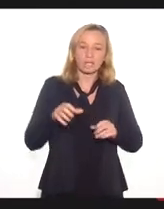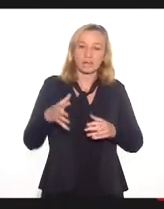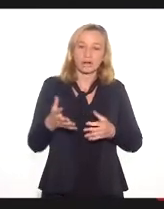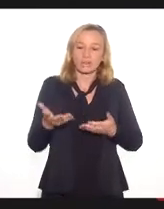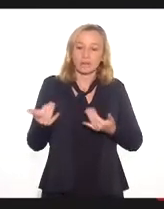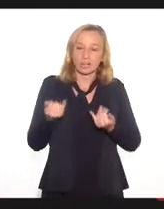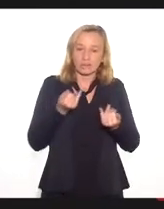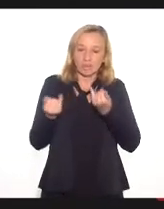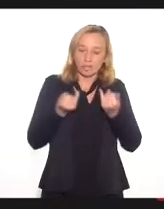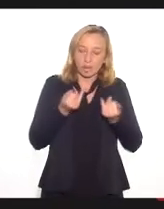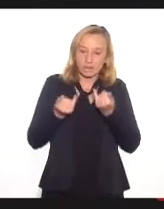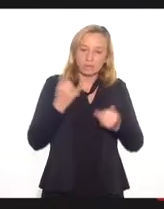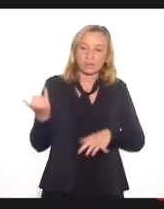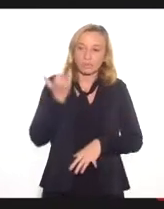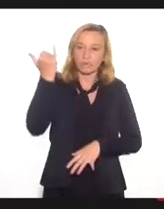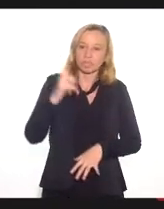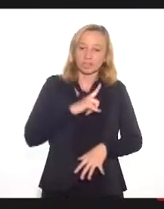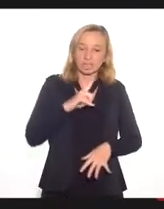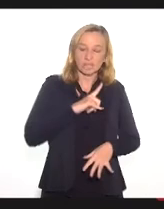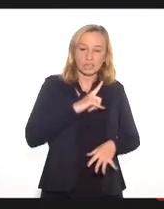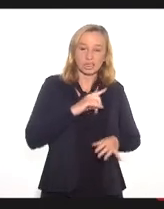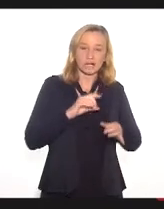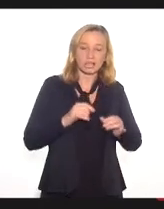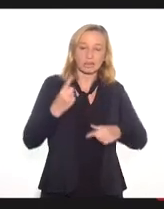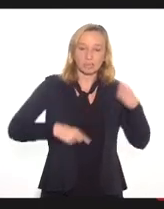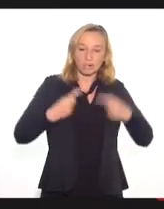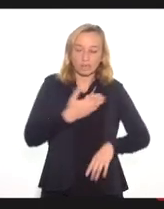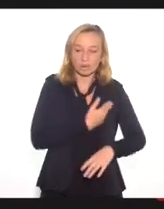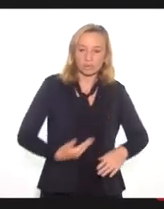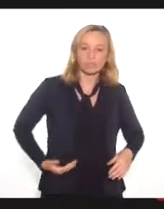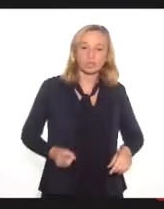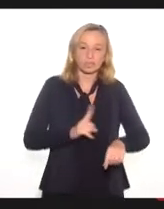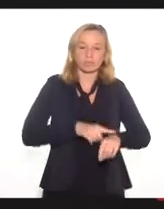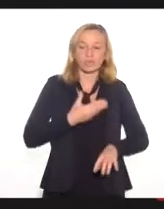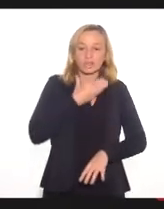para que a gente estabeleça políticas públicas nesse momento de grave crise.